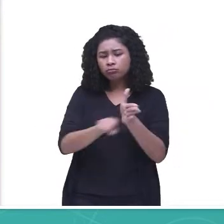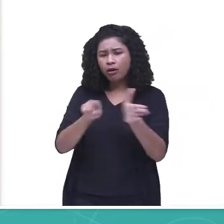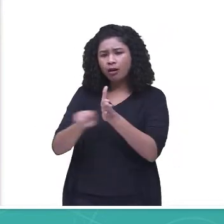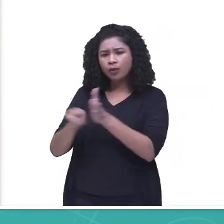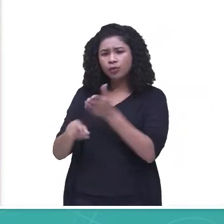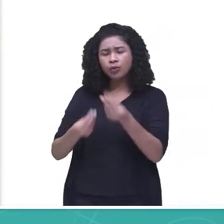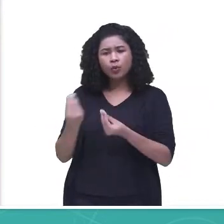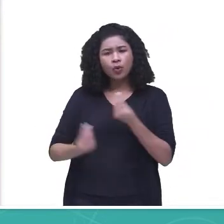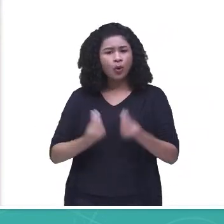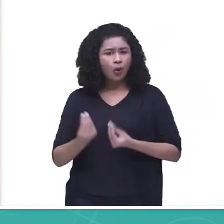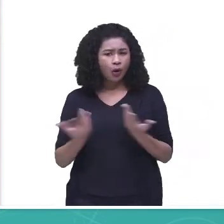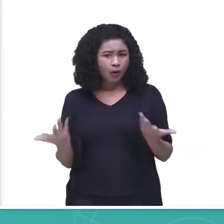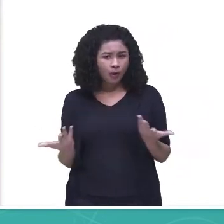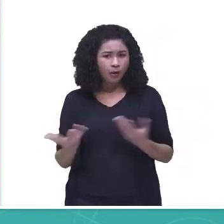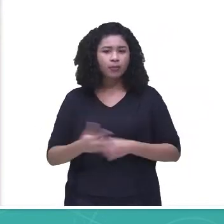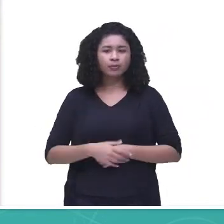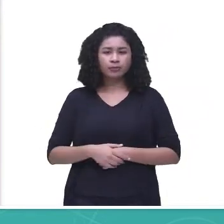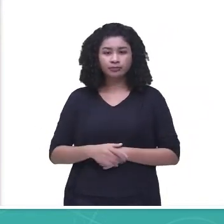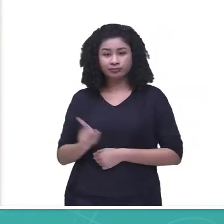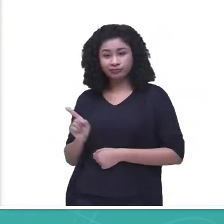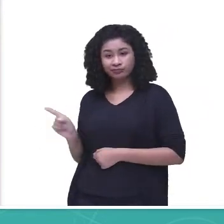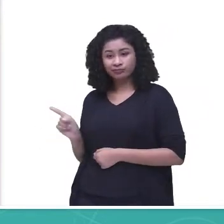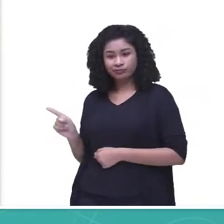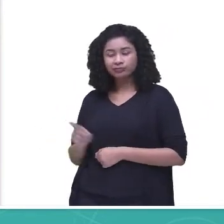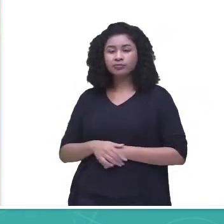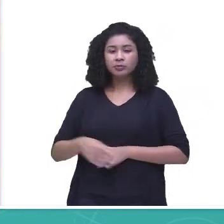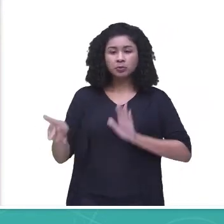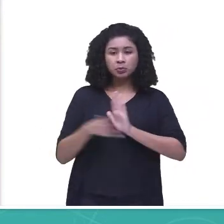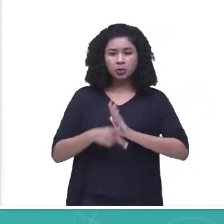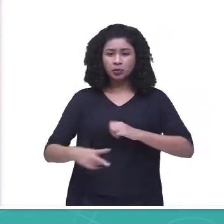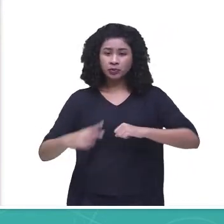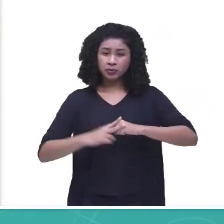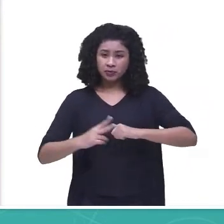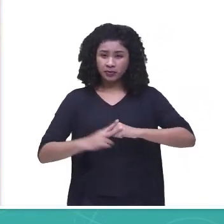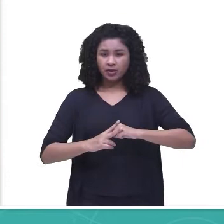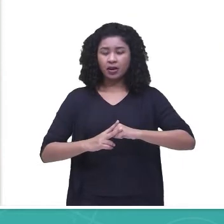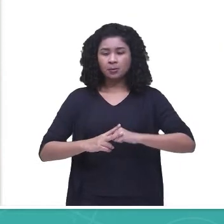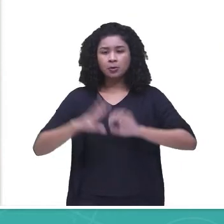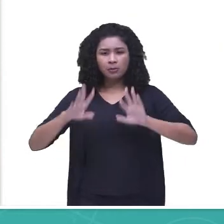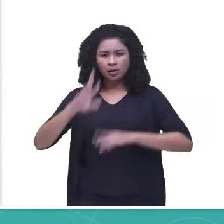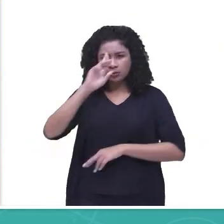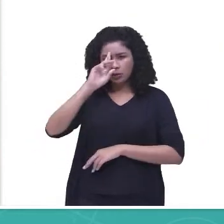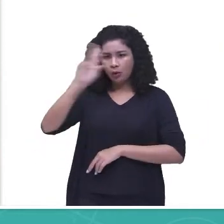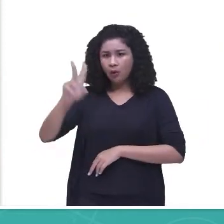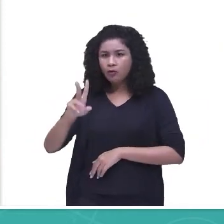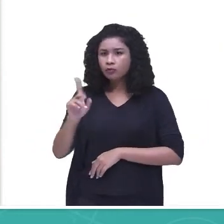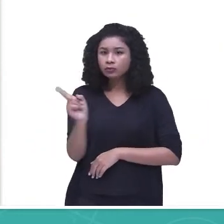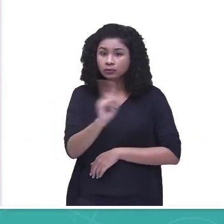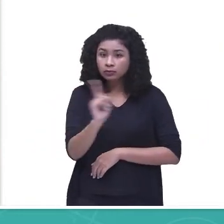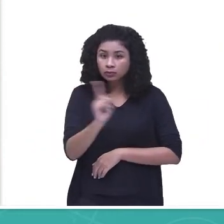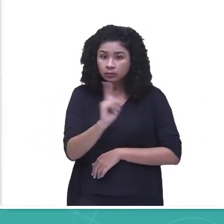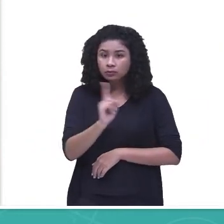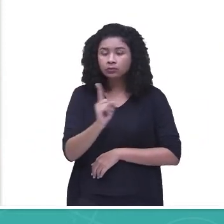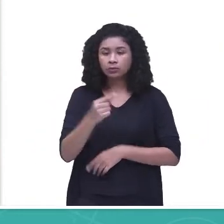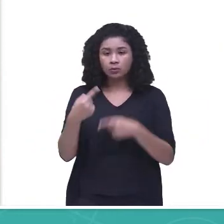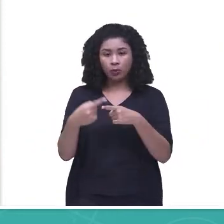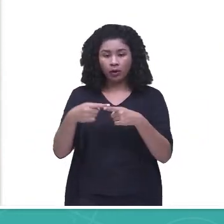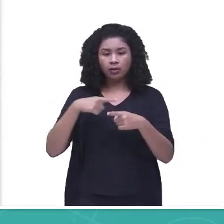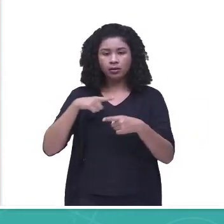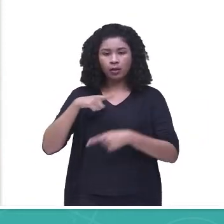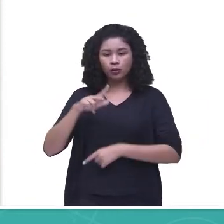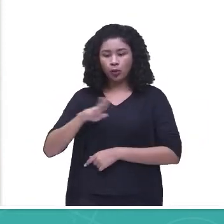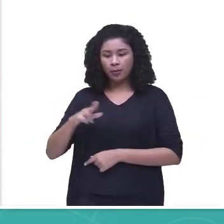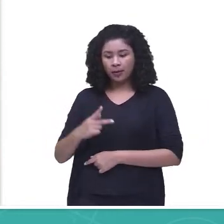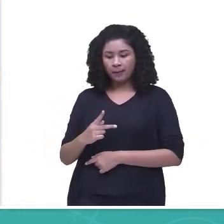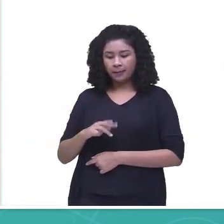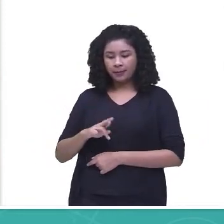Simple Present, ele é um tempo verbal, então, que a gente não deve confundir com aquele presente de algo que está acontecendo neste